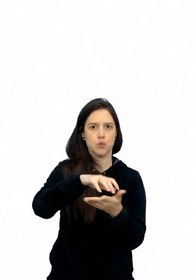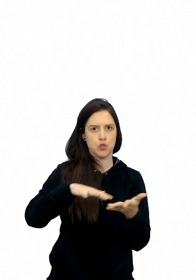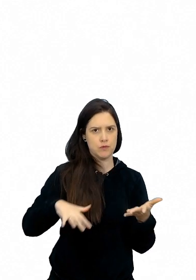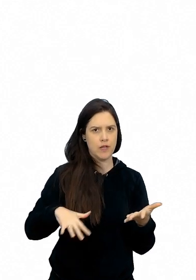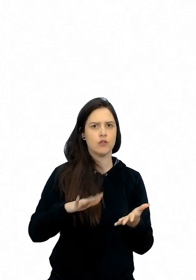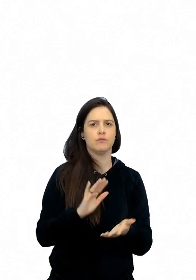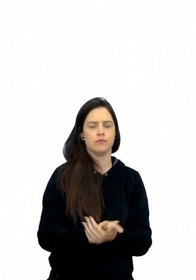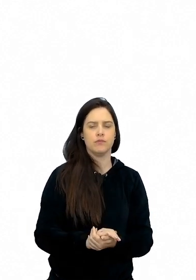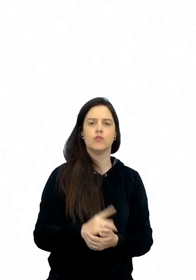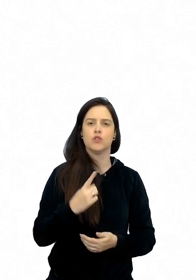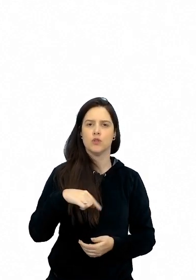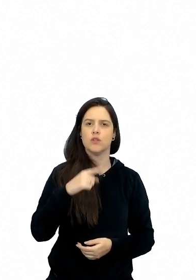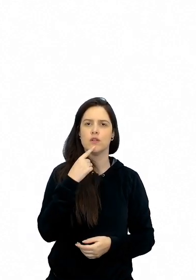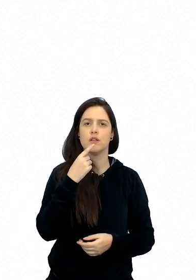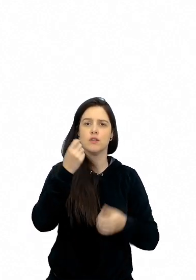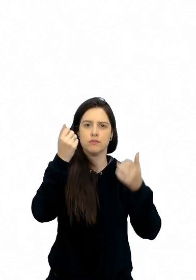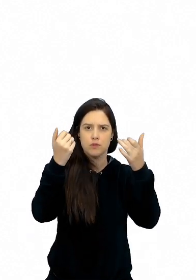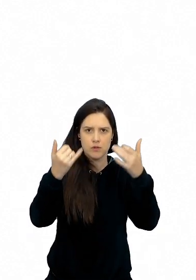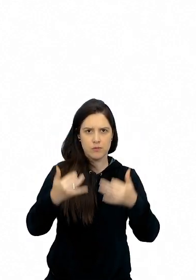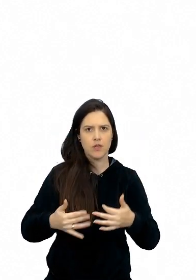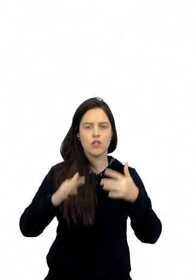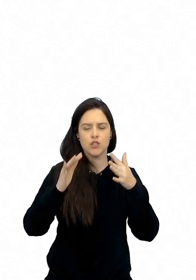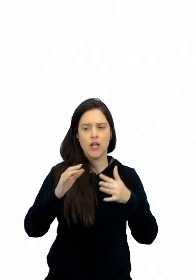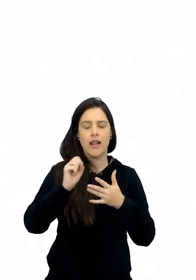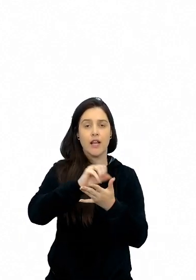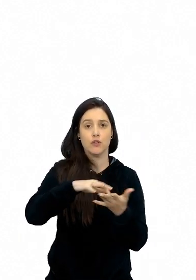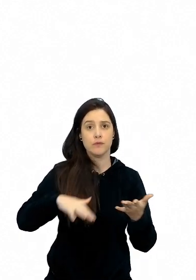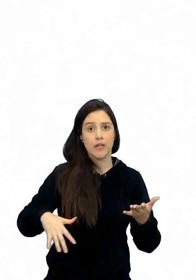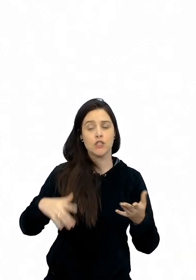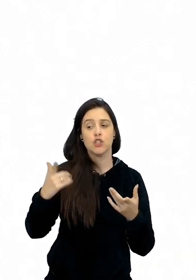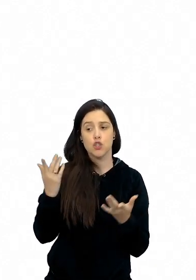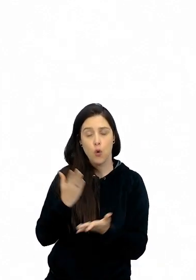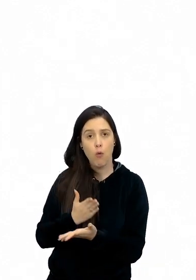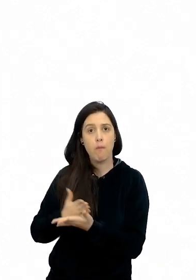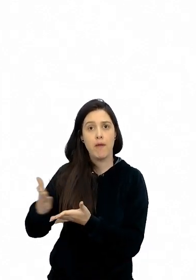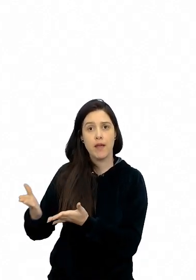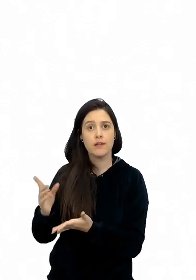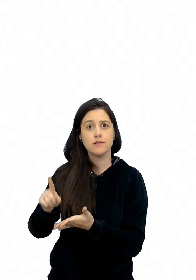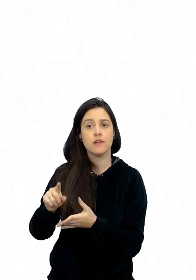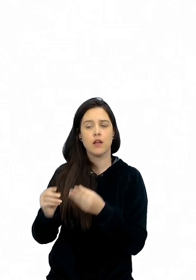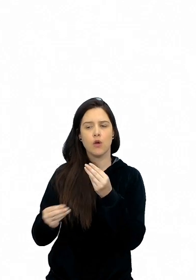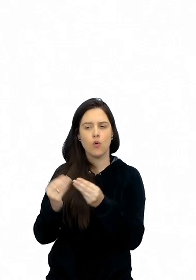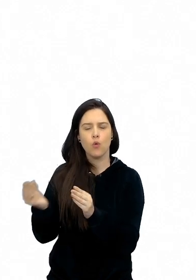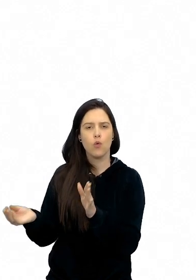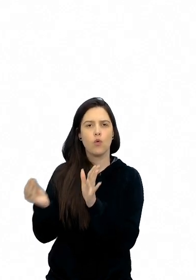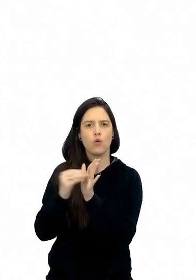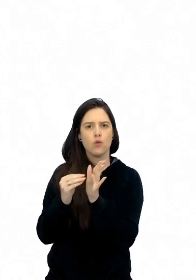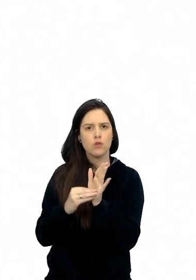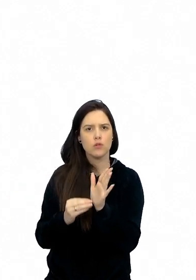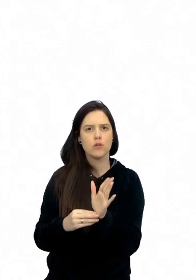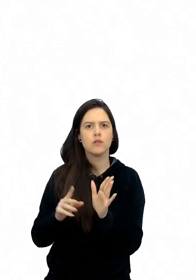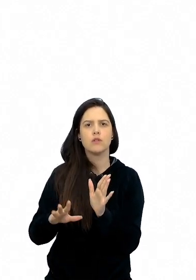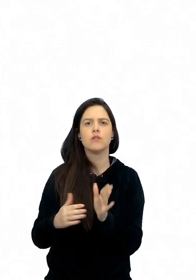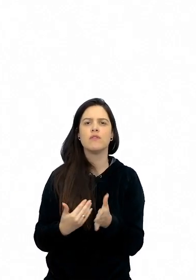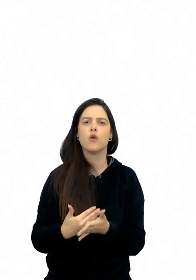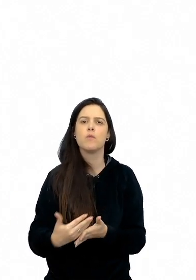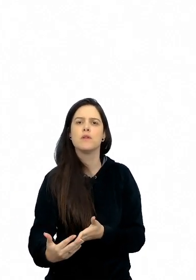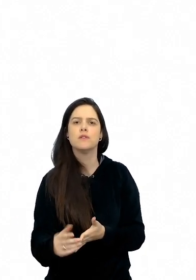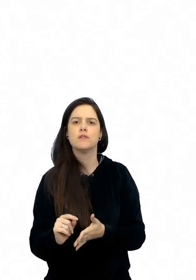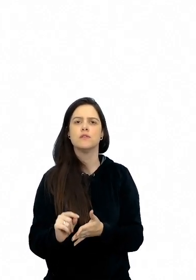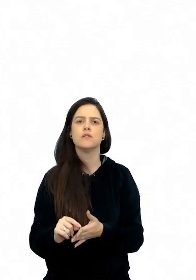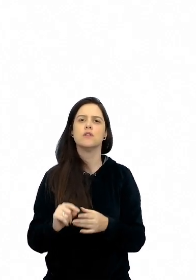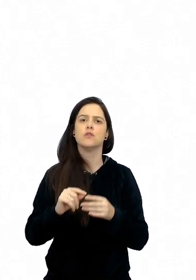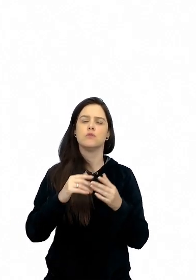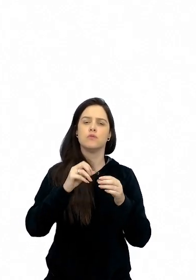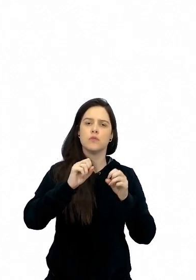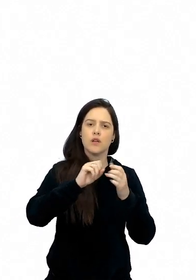né, quando a gente se debruça ali nas atividades, a gente começa, eu estou falando assim por mim, quando eu começo a olhar essas